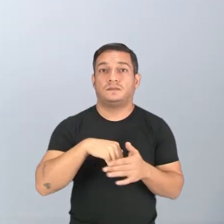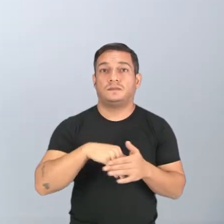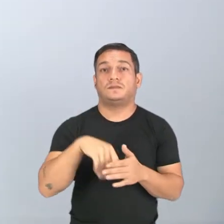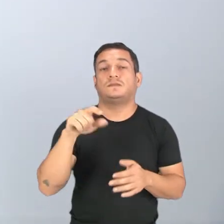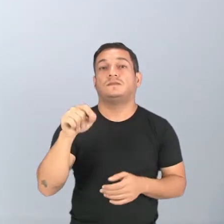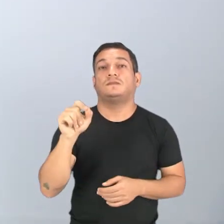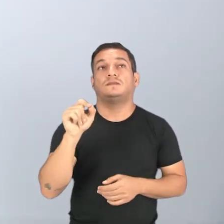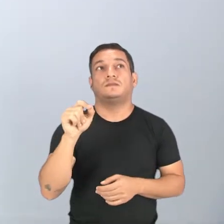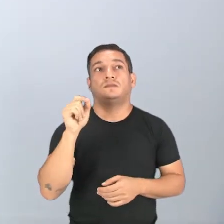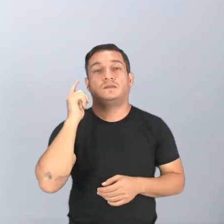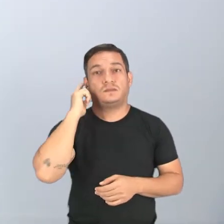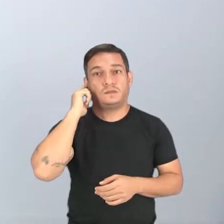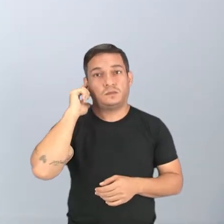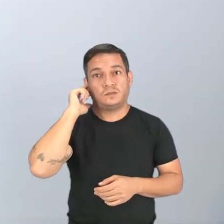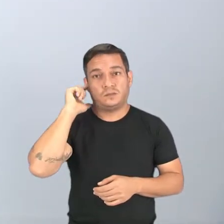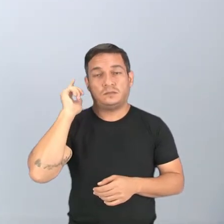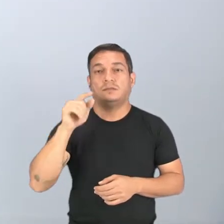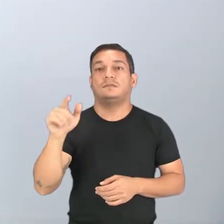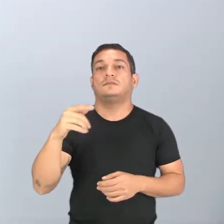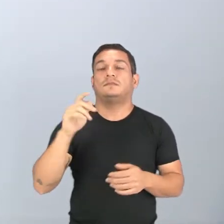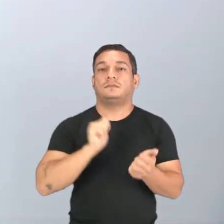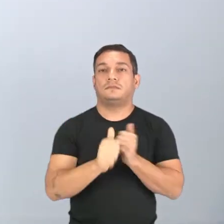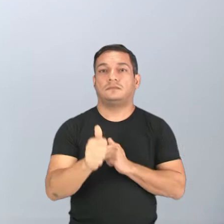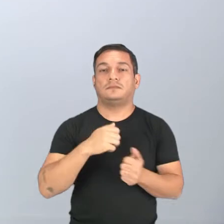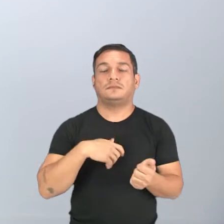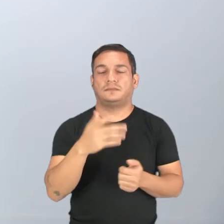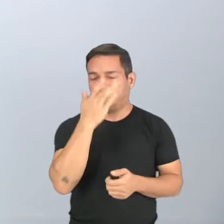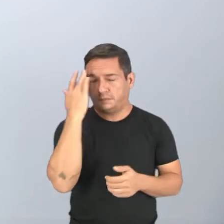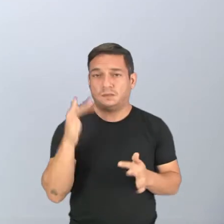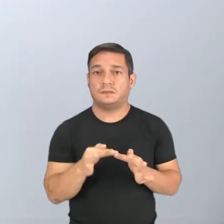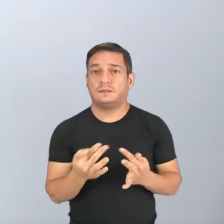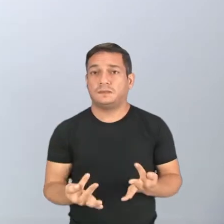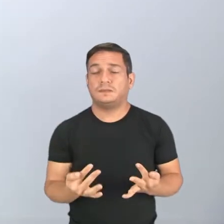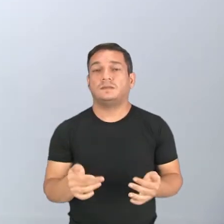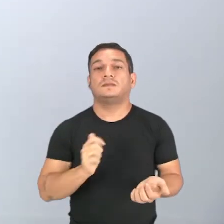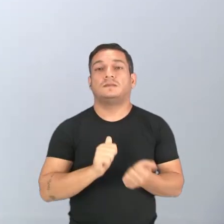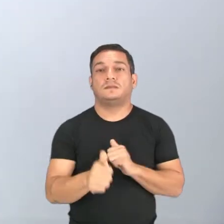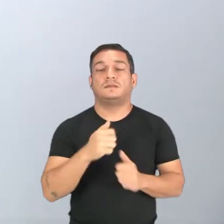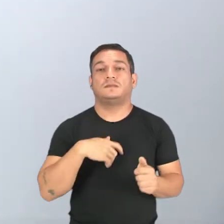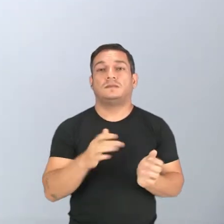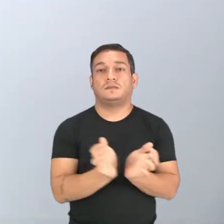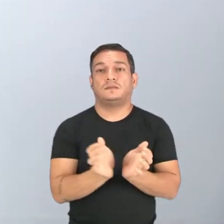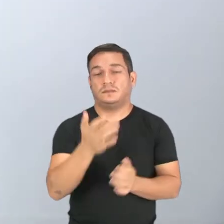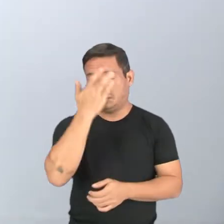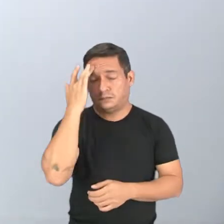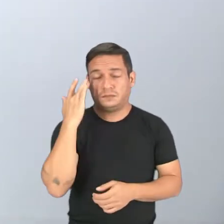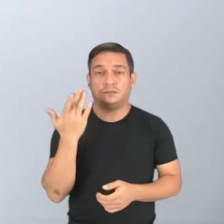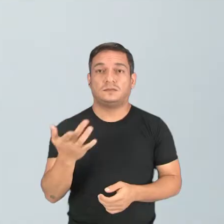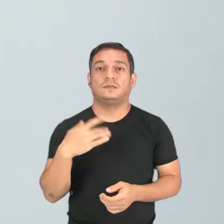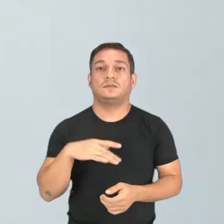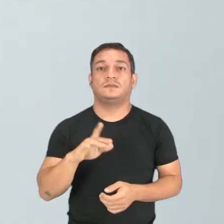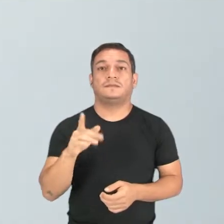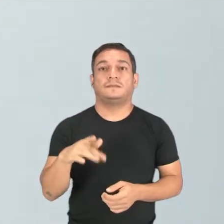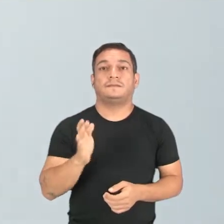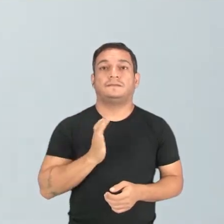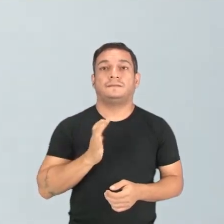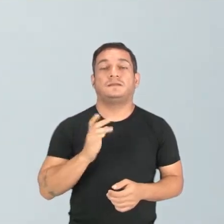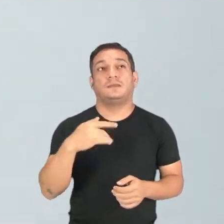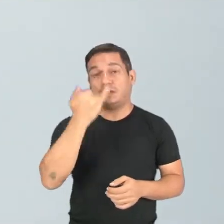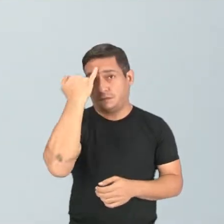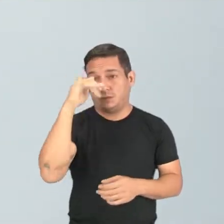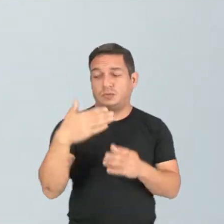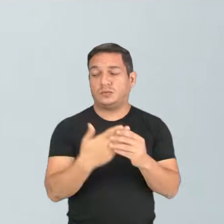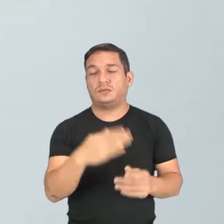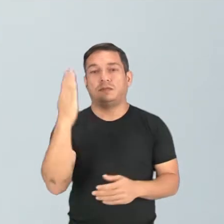futebol, ele não era um esporte de pobres, ele era um esporte de elite, né? O futebol, para quem curte aí, sabe que quem inventou, quem trouxe para o